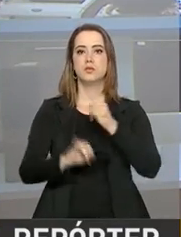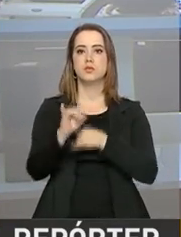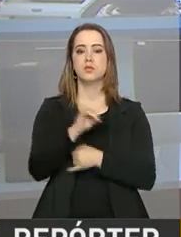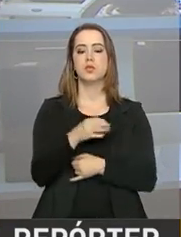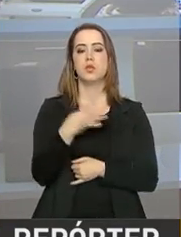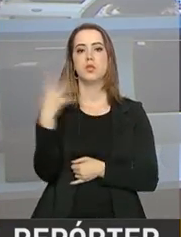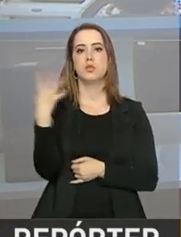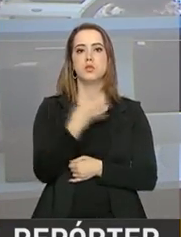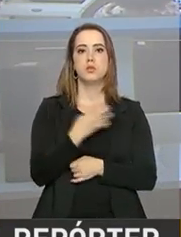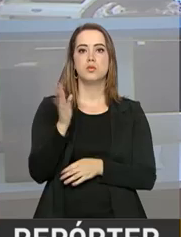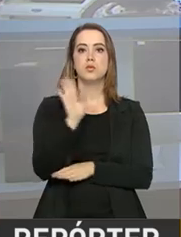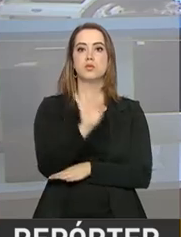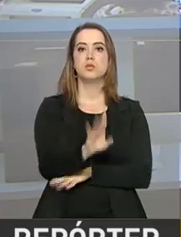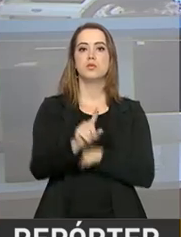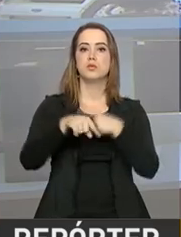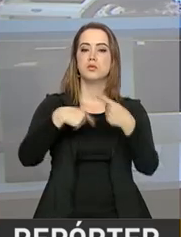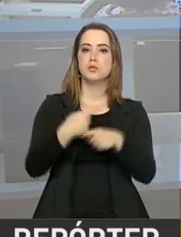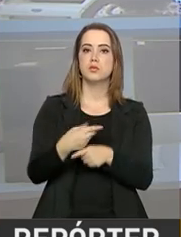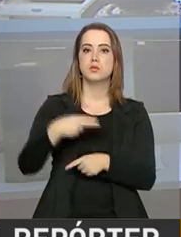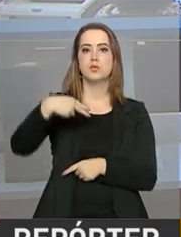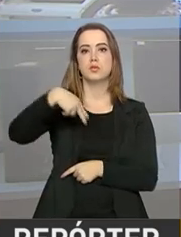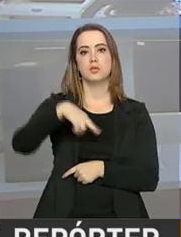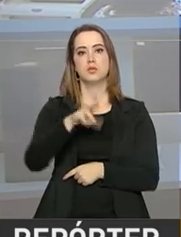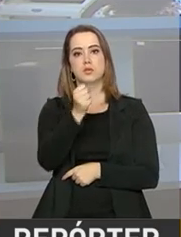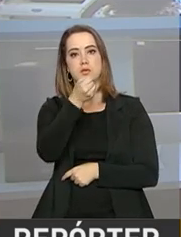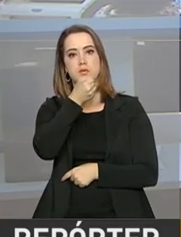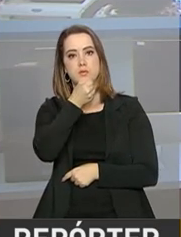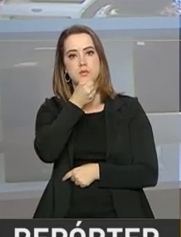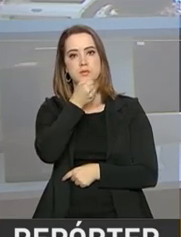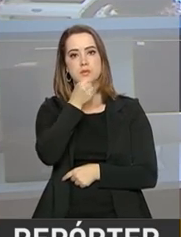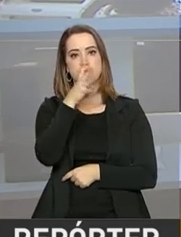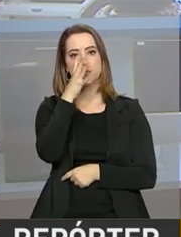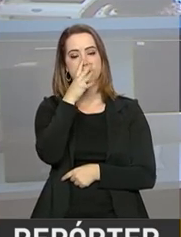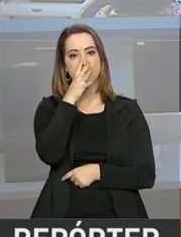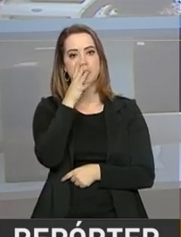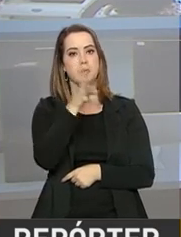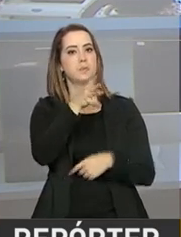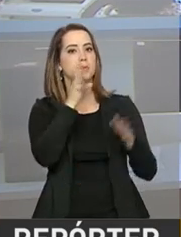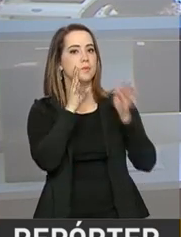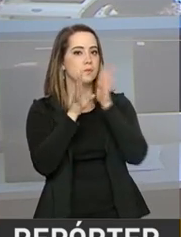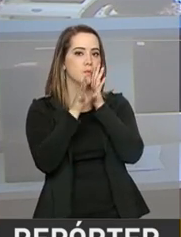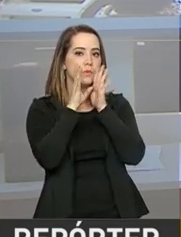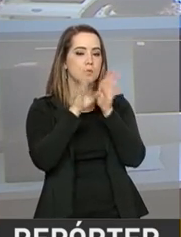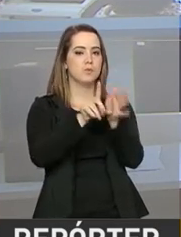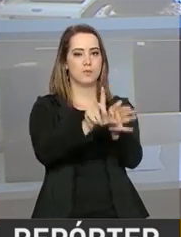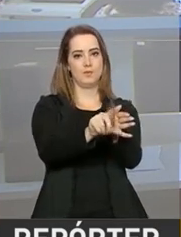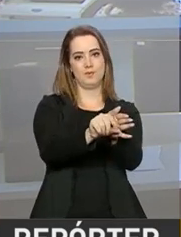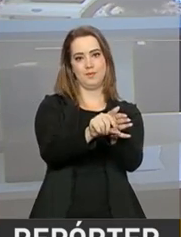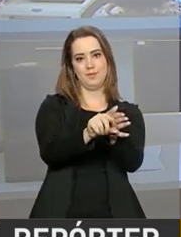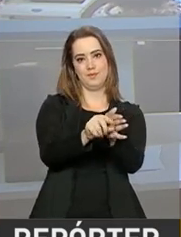informações ou às 4 da tarde na próxima edição do repórter NBR acompanhe também as novidades em nossas redes sociais